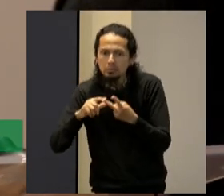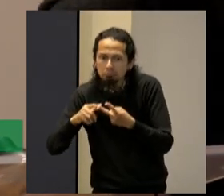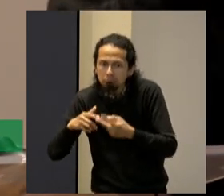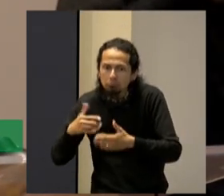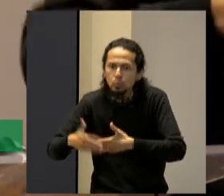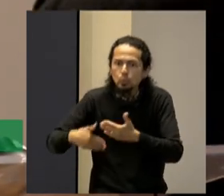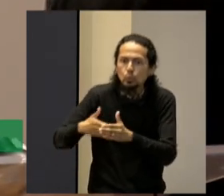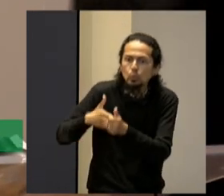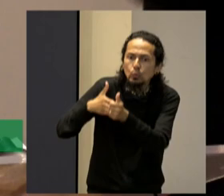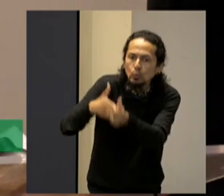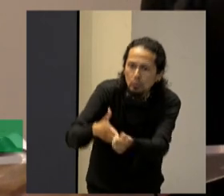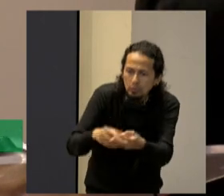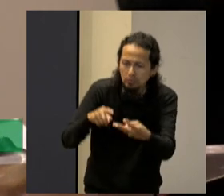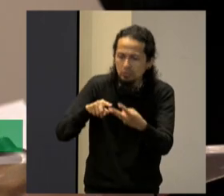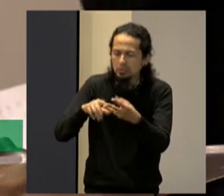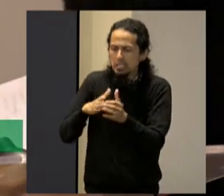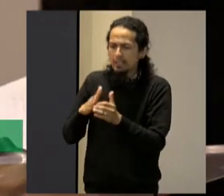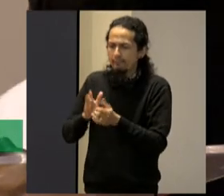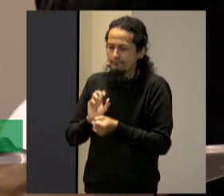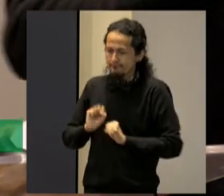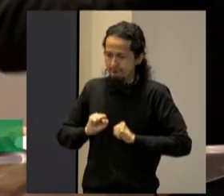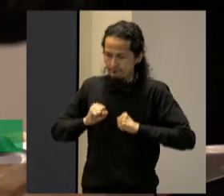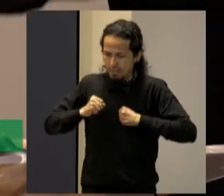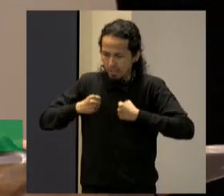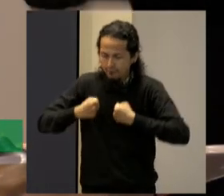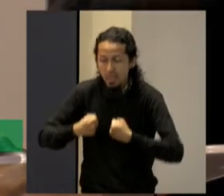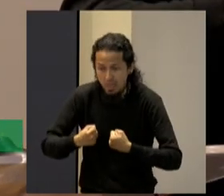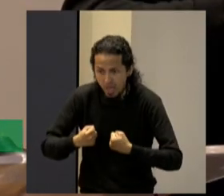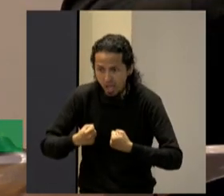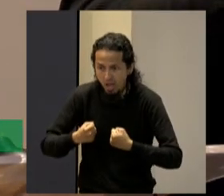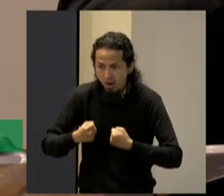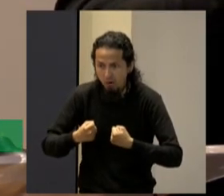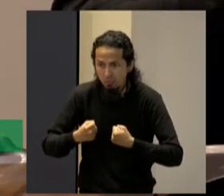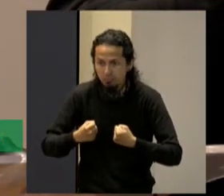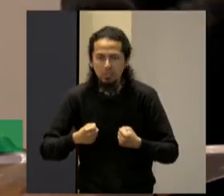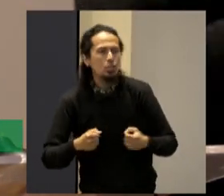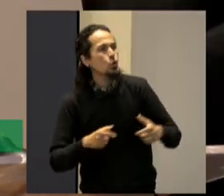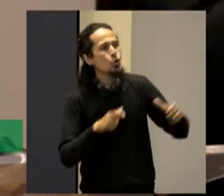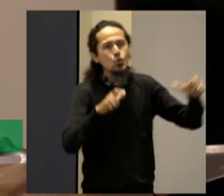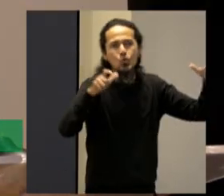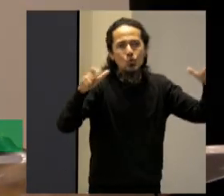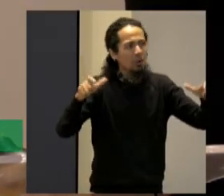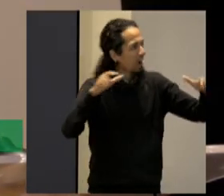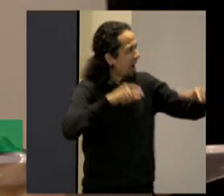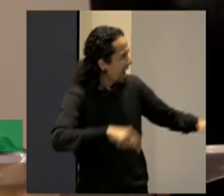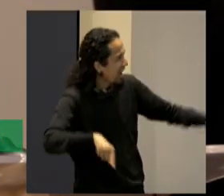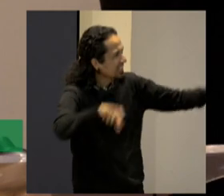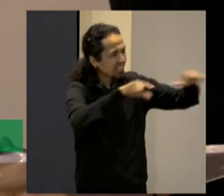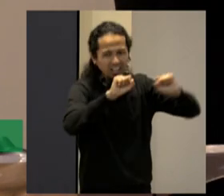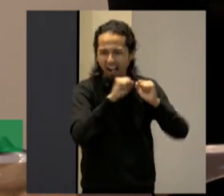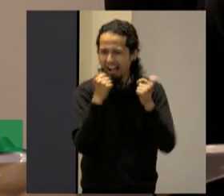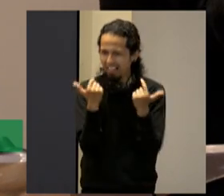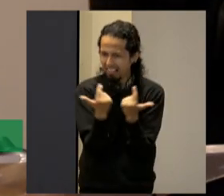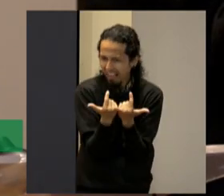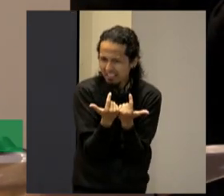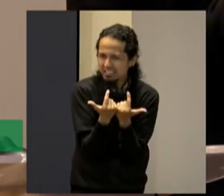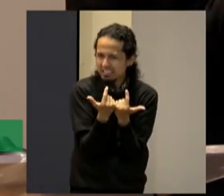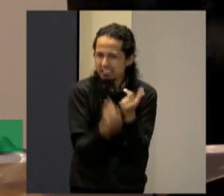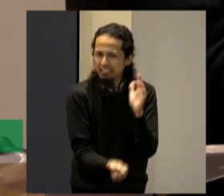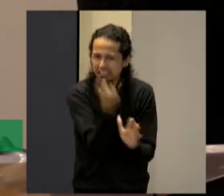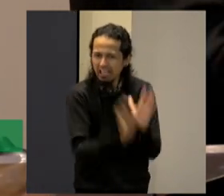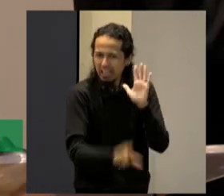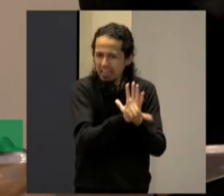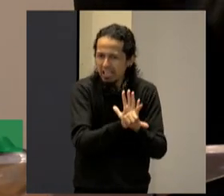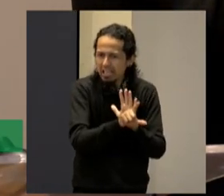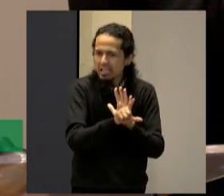fez a defesa, que, embora todos os movimentos numa casa legislativa totalmente branca e só com a sua presença